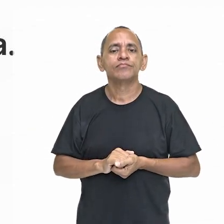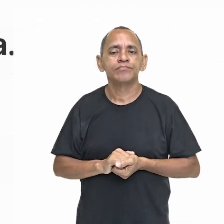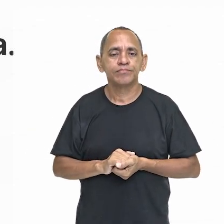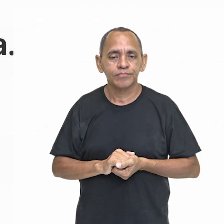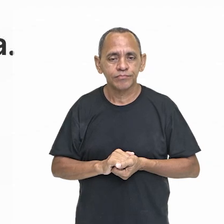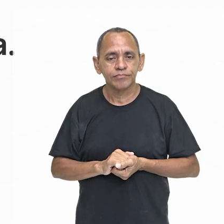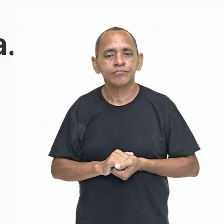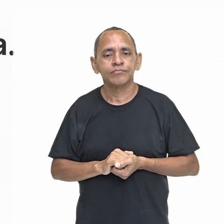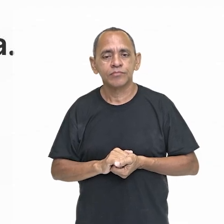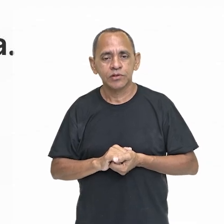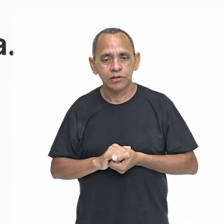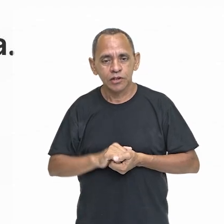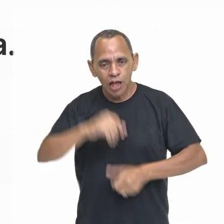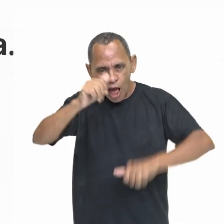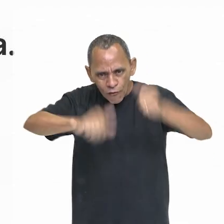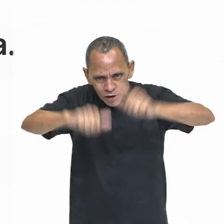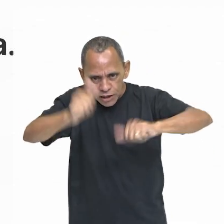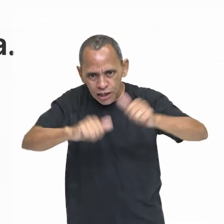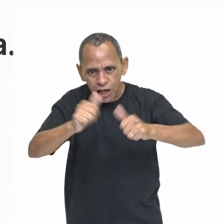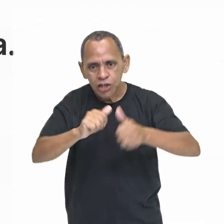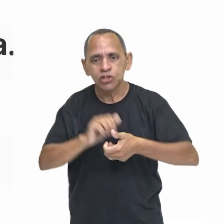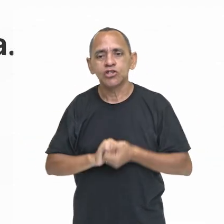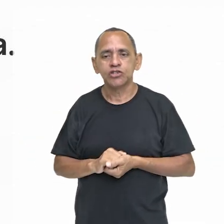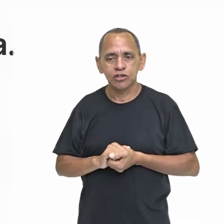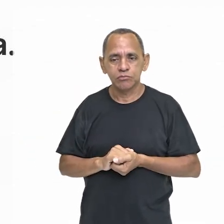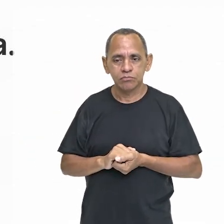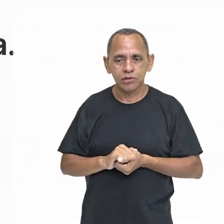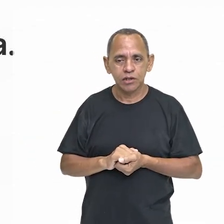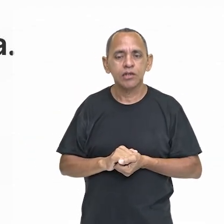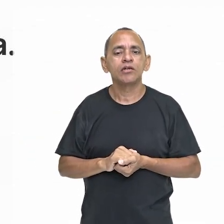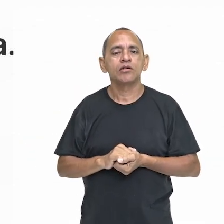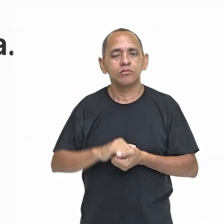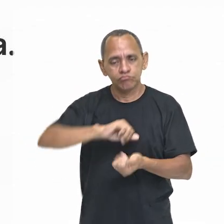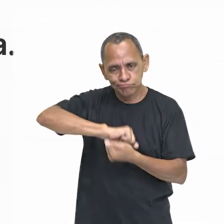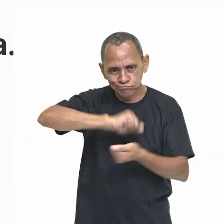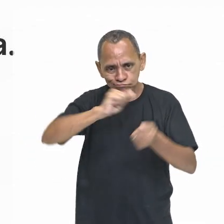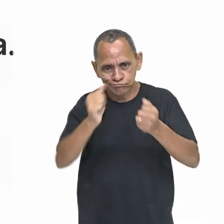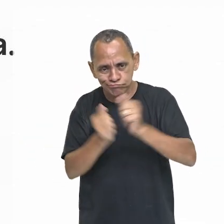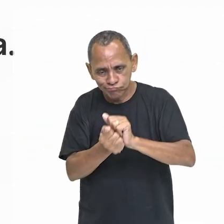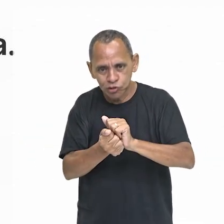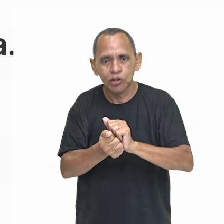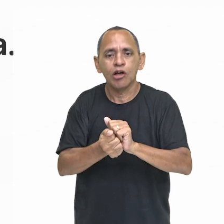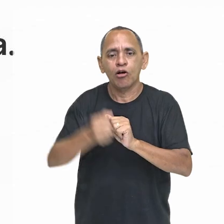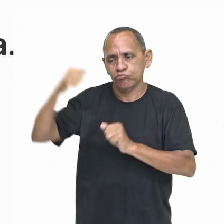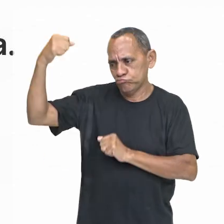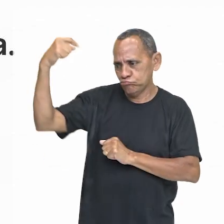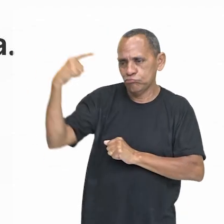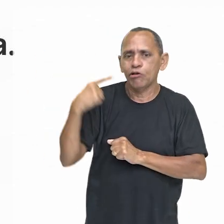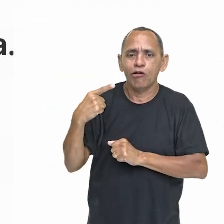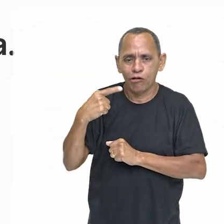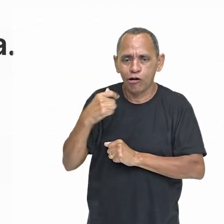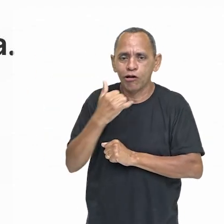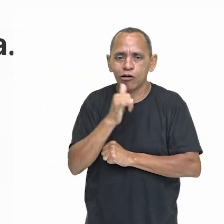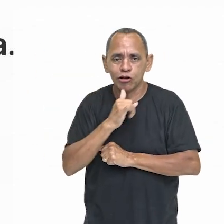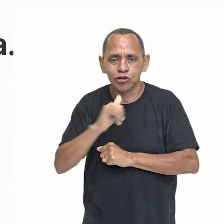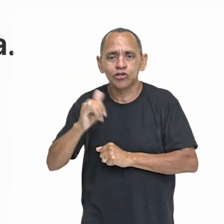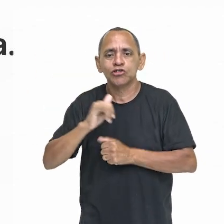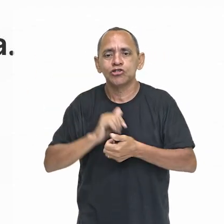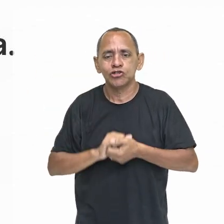e diagnósticos, transformação de energia solar em elétrica,